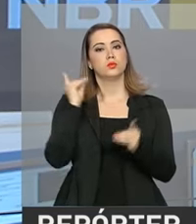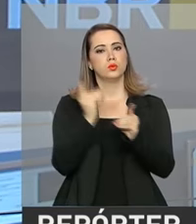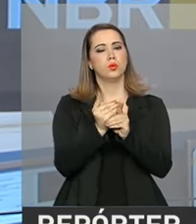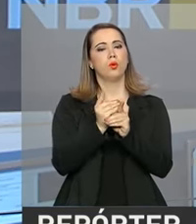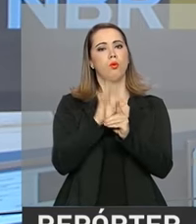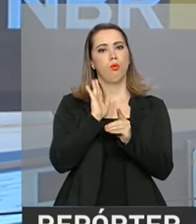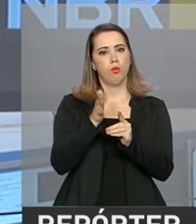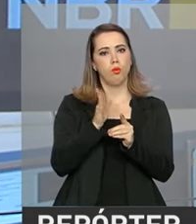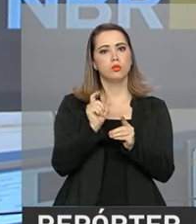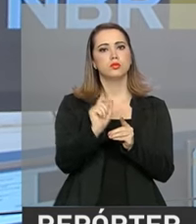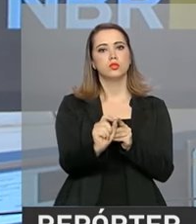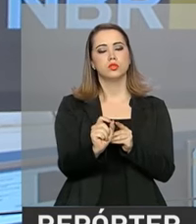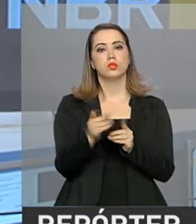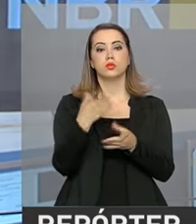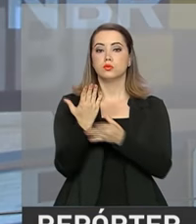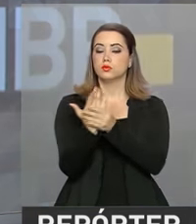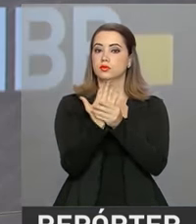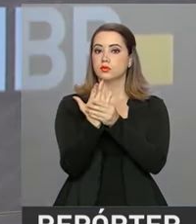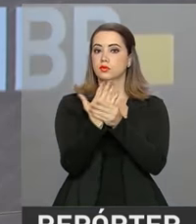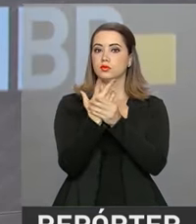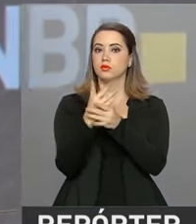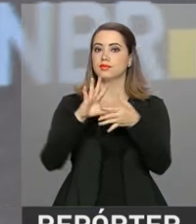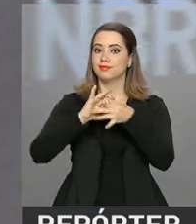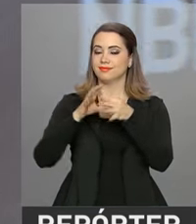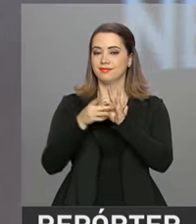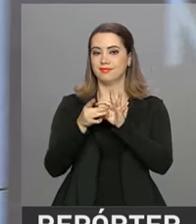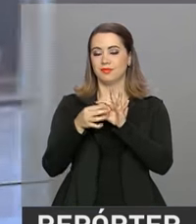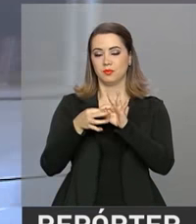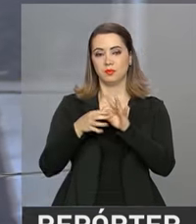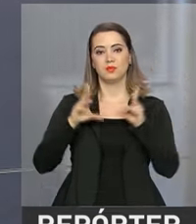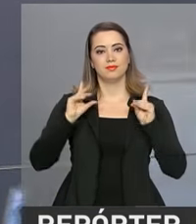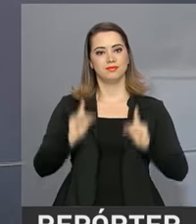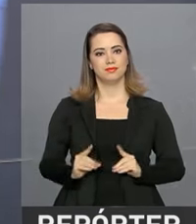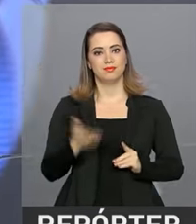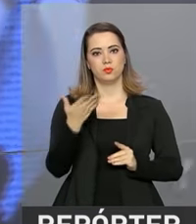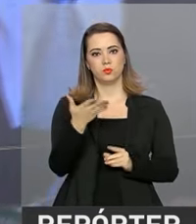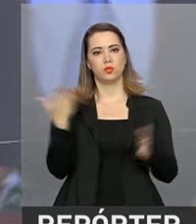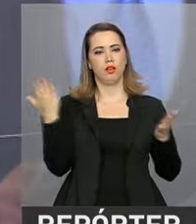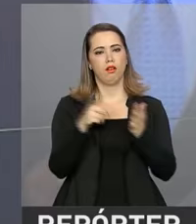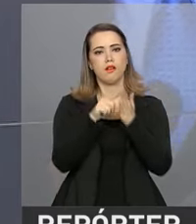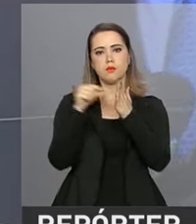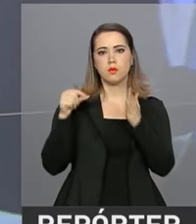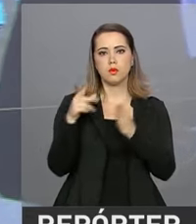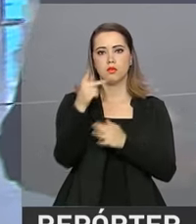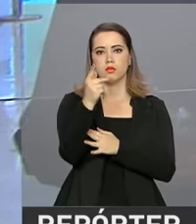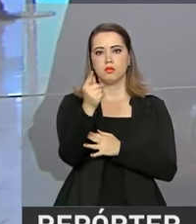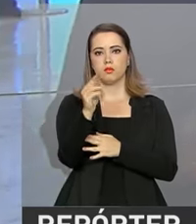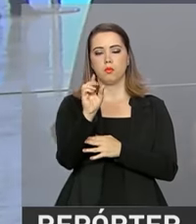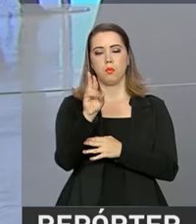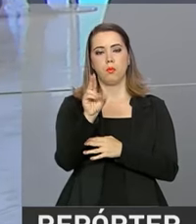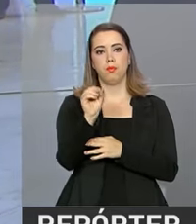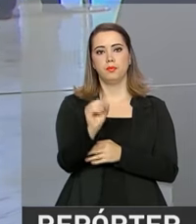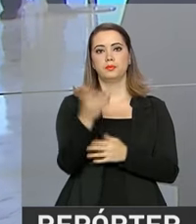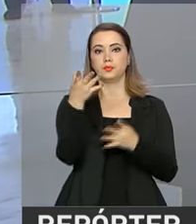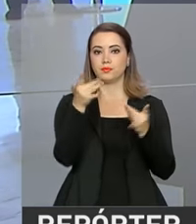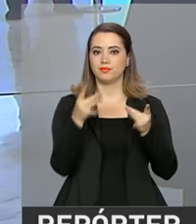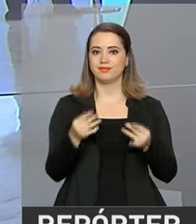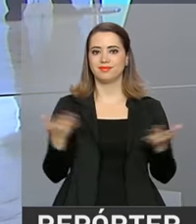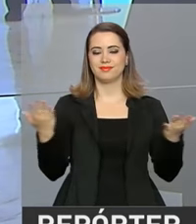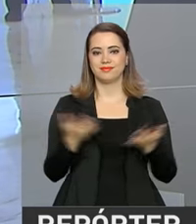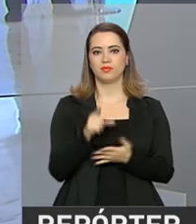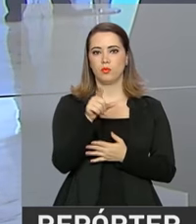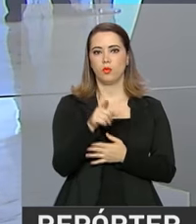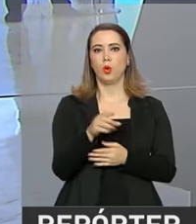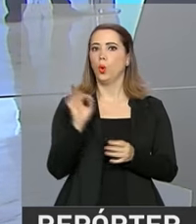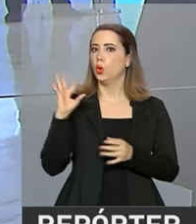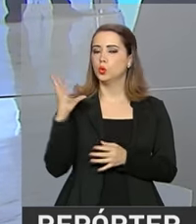recebe daqui a pouco a tocha paralímpica. Vamos então lá para o Palácio do Planalto, onde está o repórter Paula Sálvia, que tem as informações para a gente. Paulo,